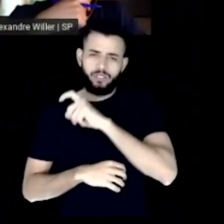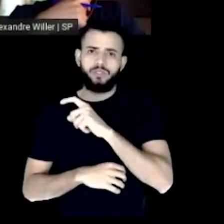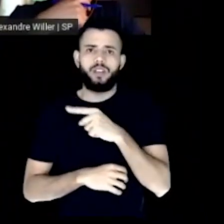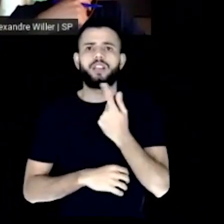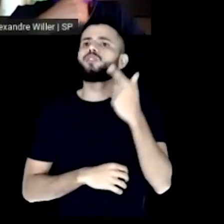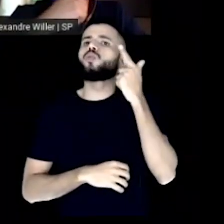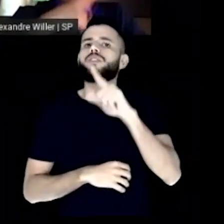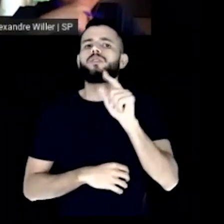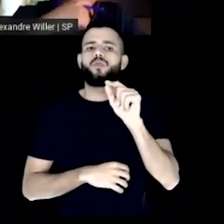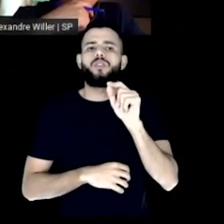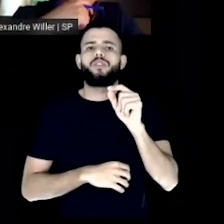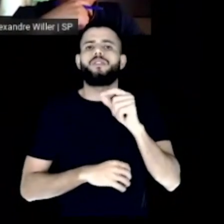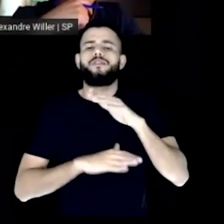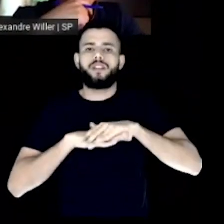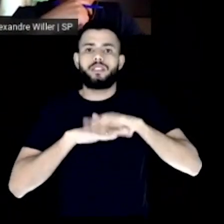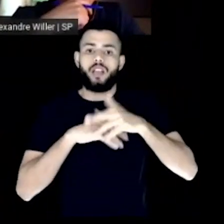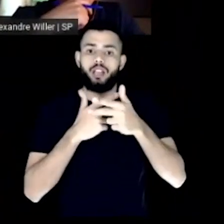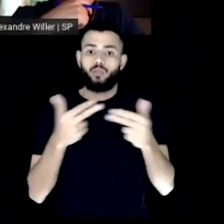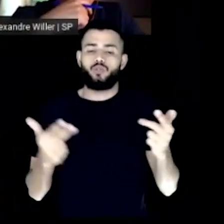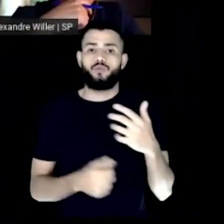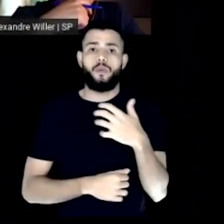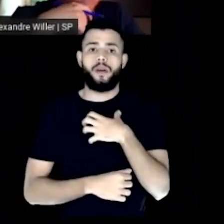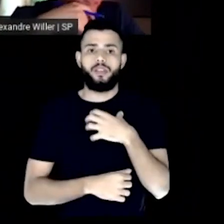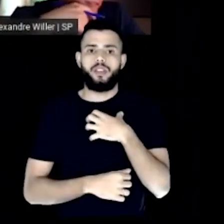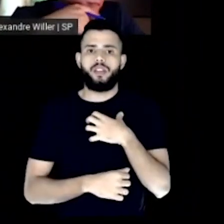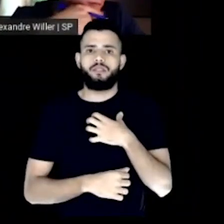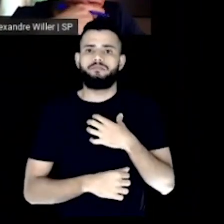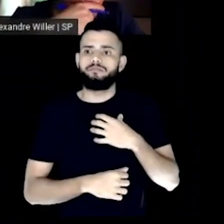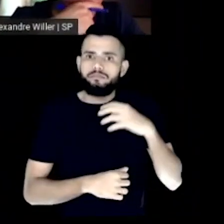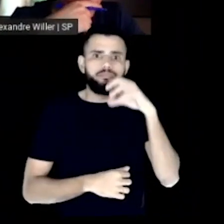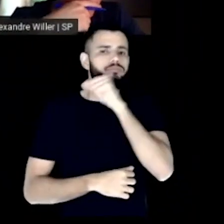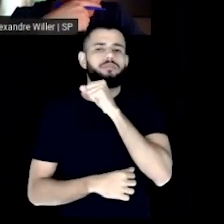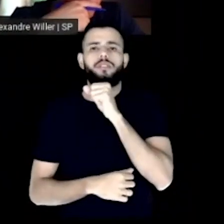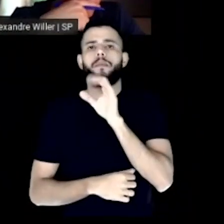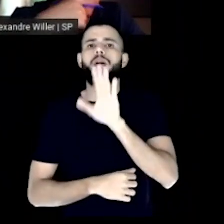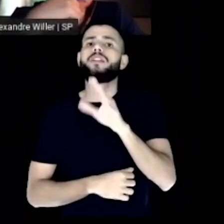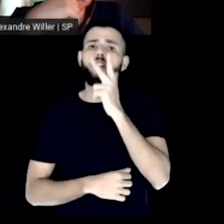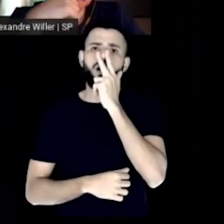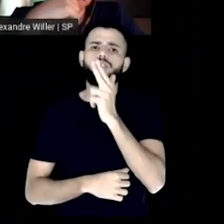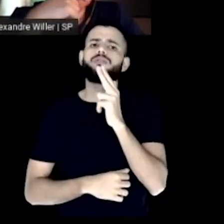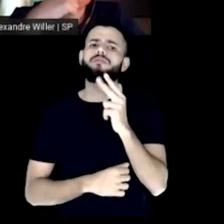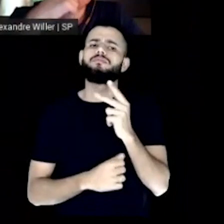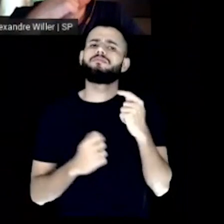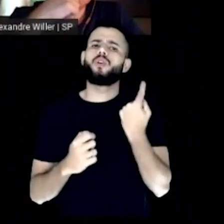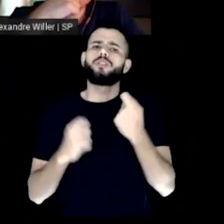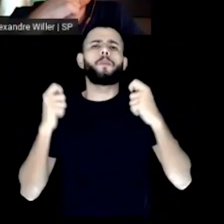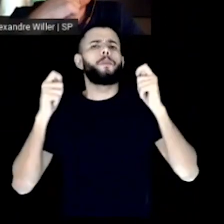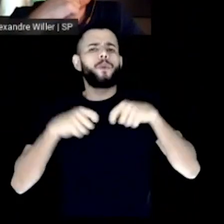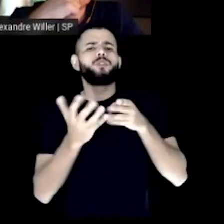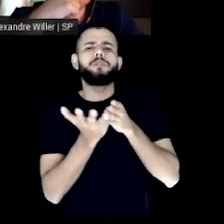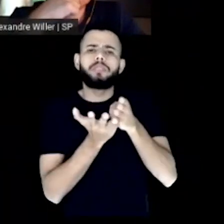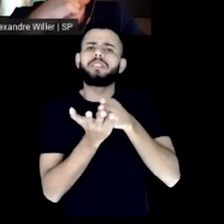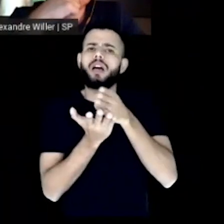né, é difícil a gente conseguir definir as coisas assim de uma maneira tão veemente, mas eu acho que tem